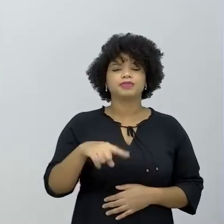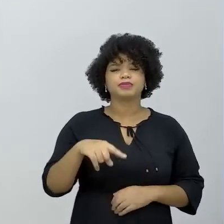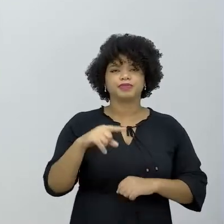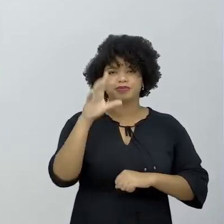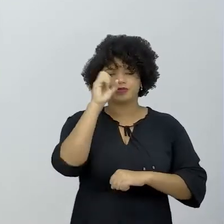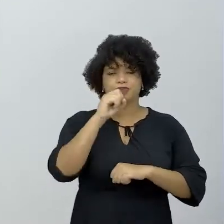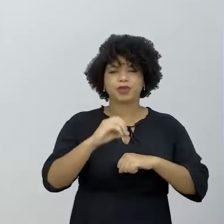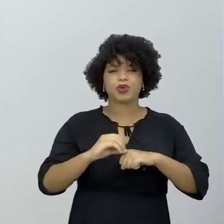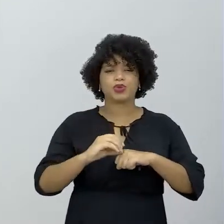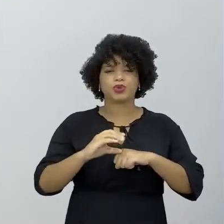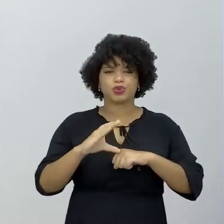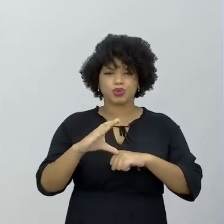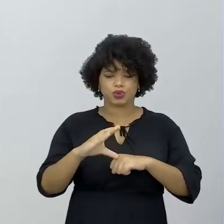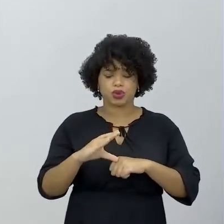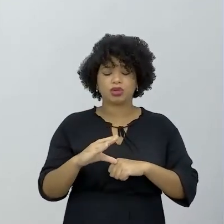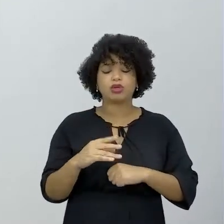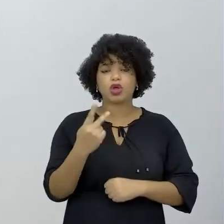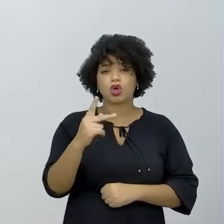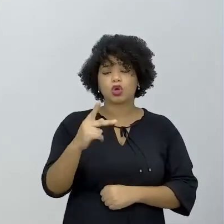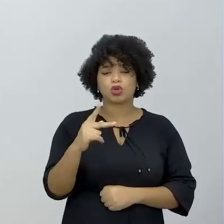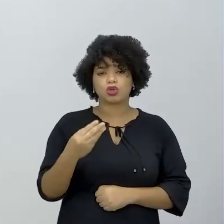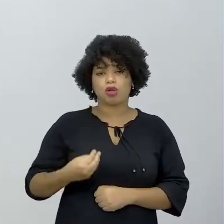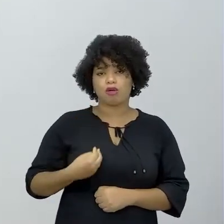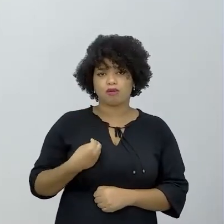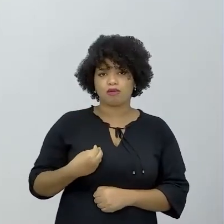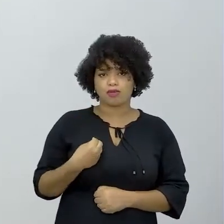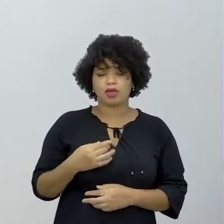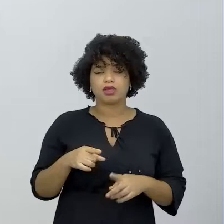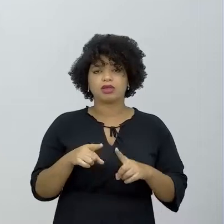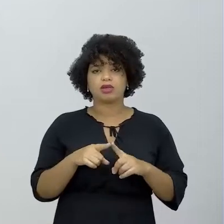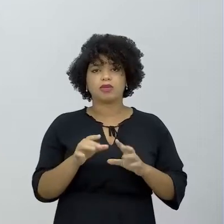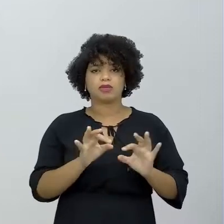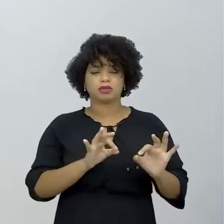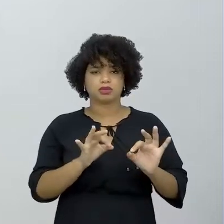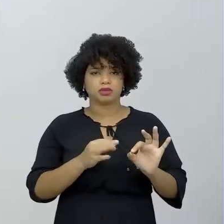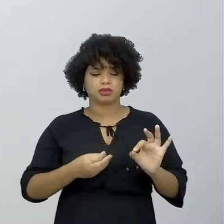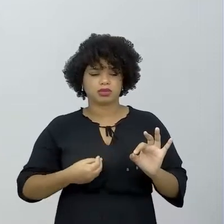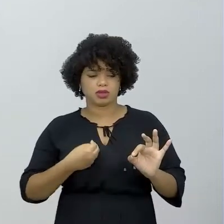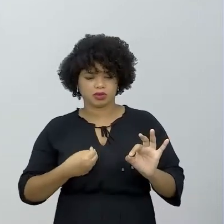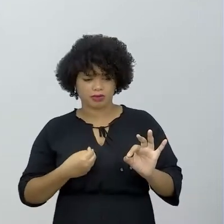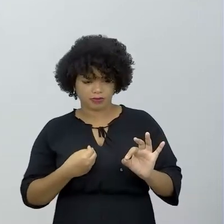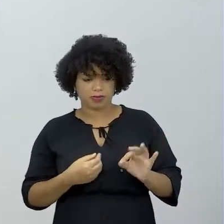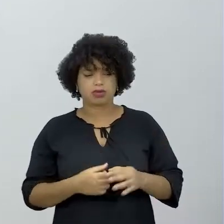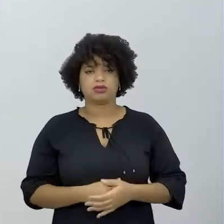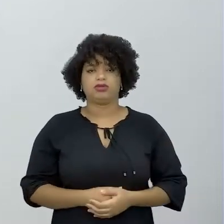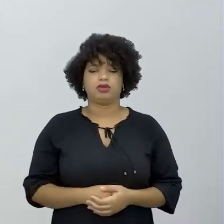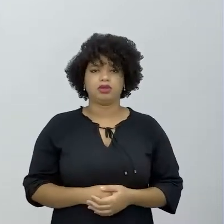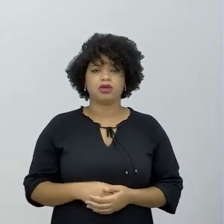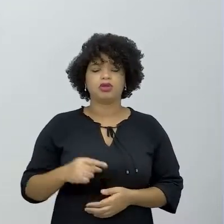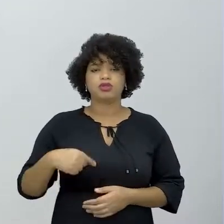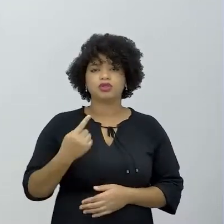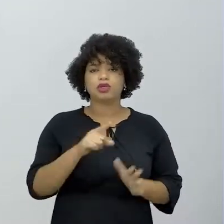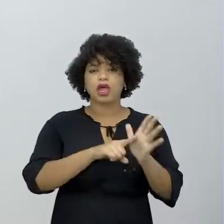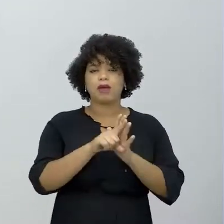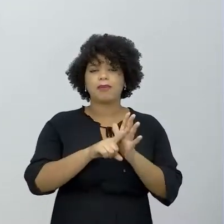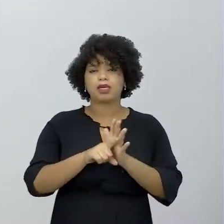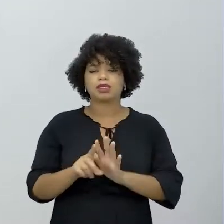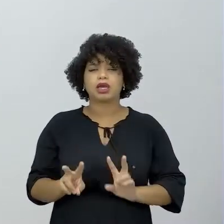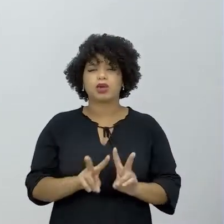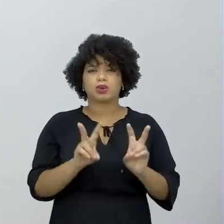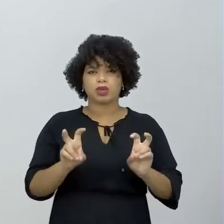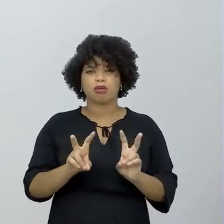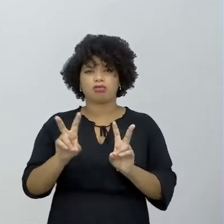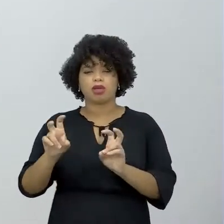fazer sentido com a sua realidade, com o seu projeto de vida. Então, nós vamos pesquisar grandes temas